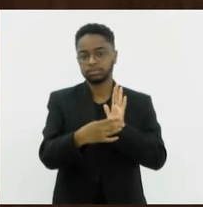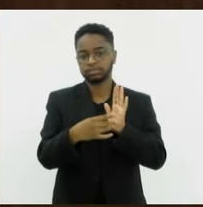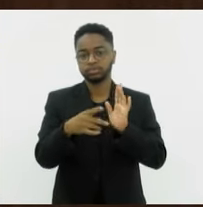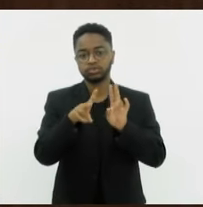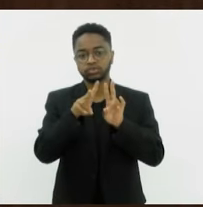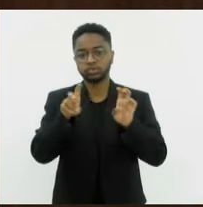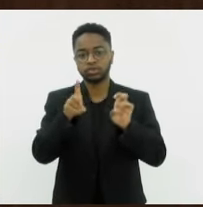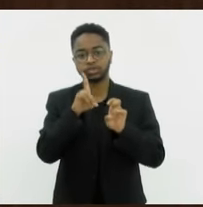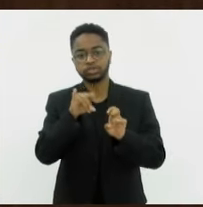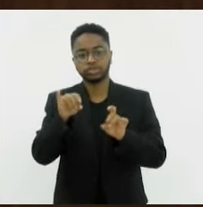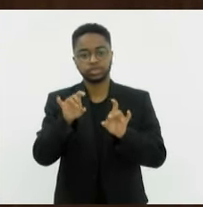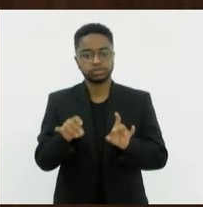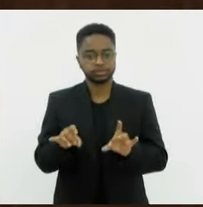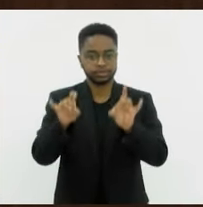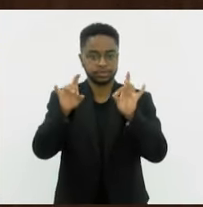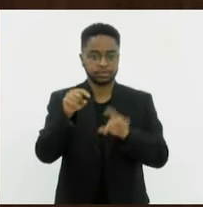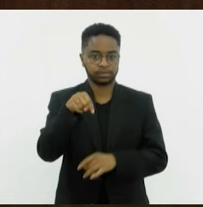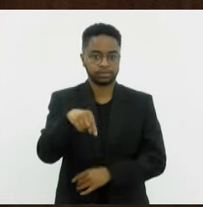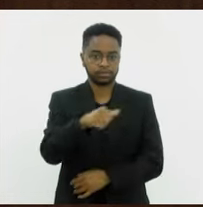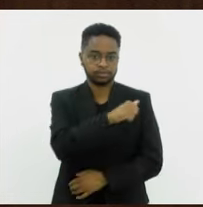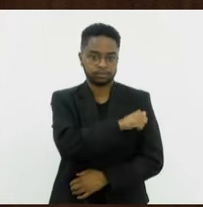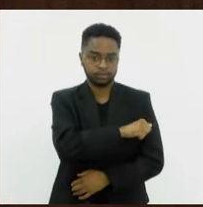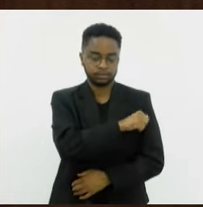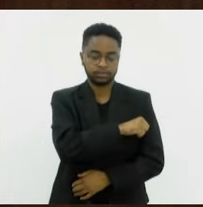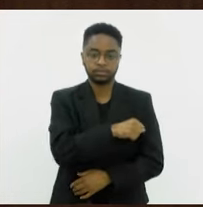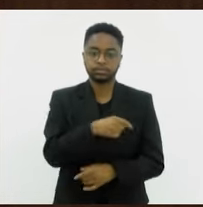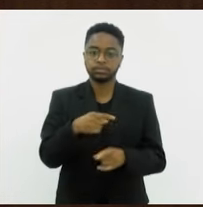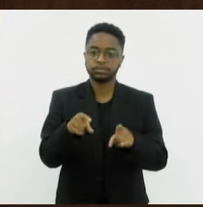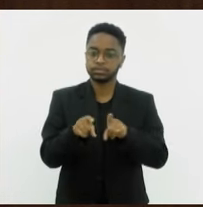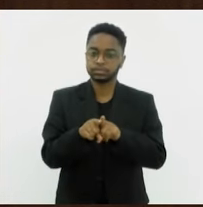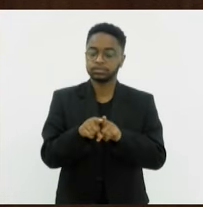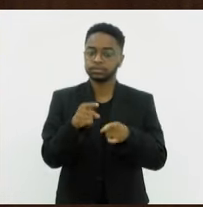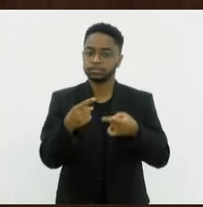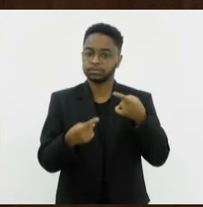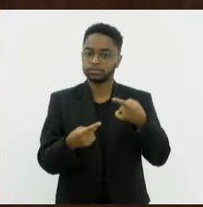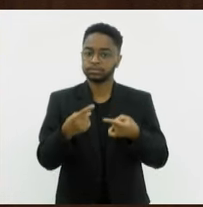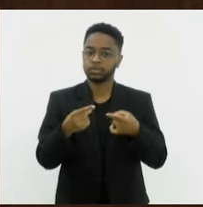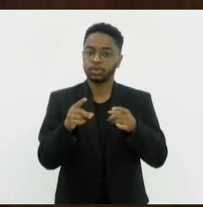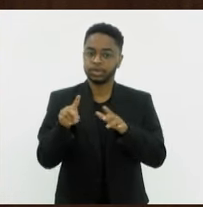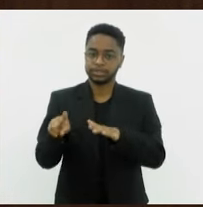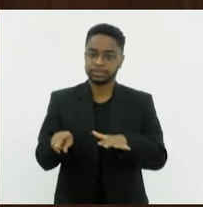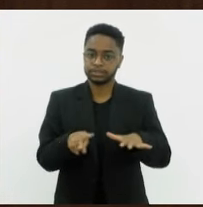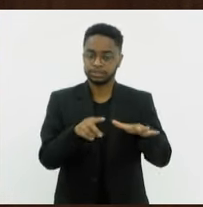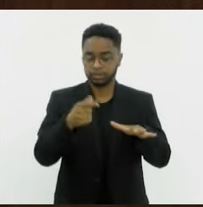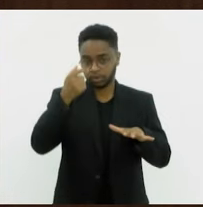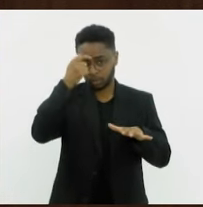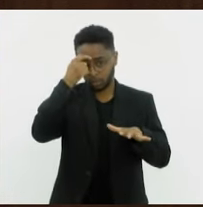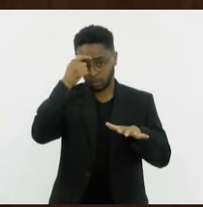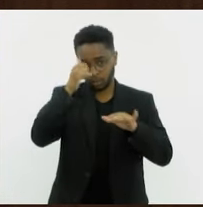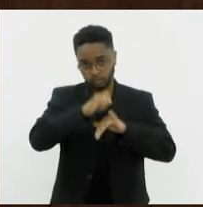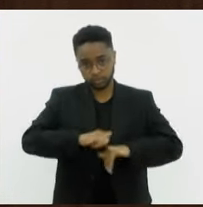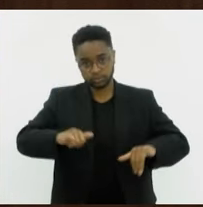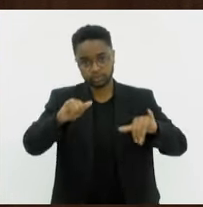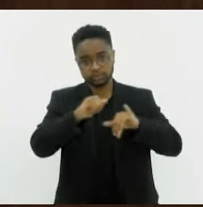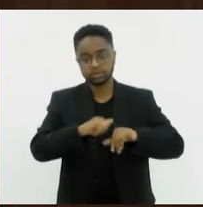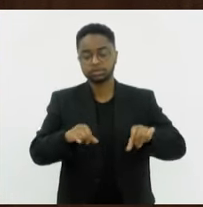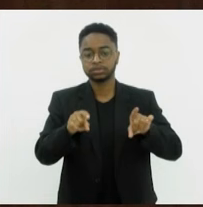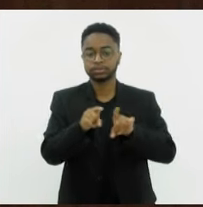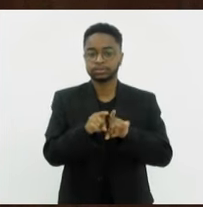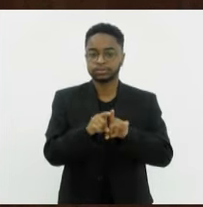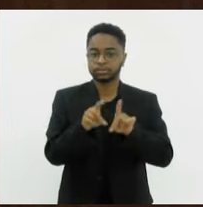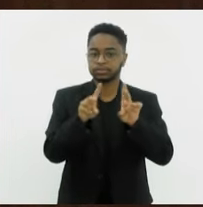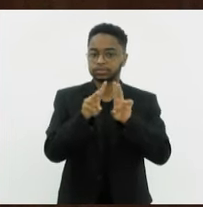datas comemorativas, para se tratar também de uma semana de conscientização, né, sobre a